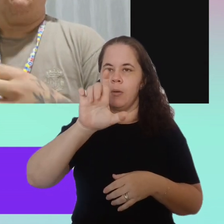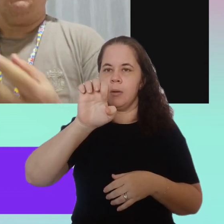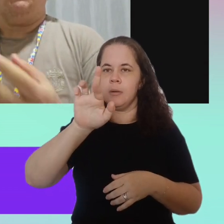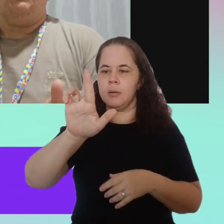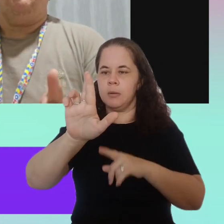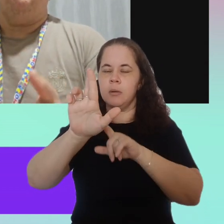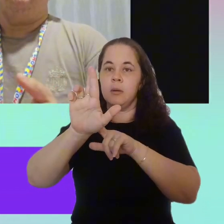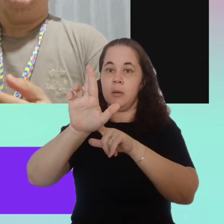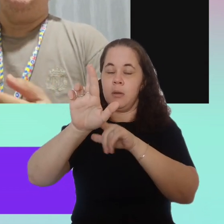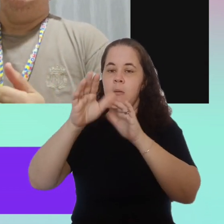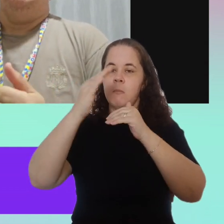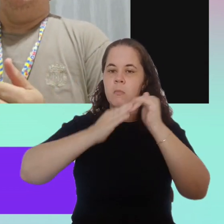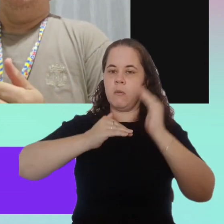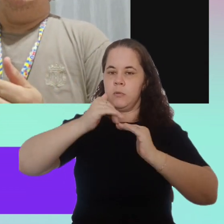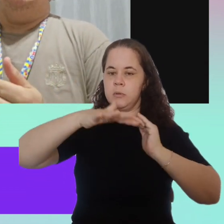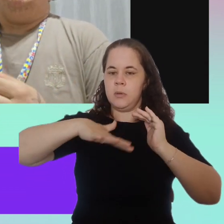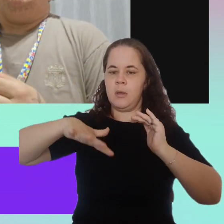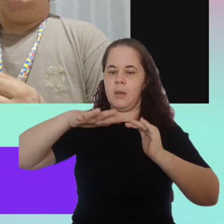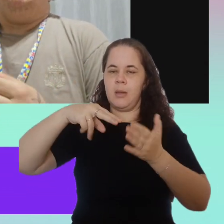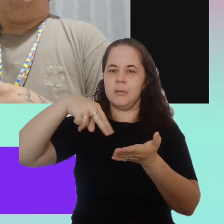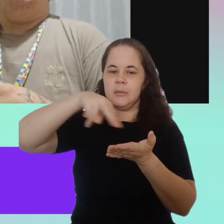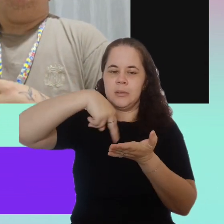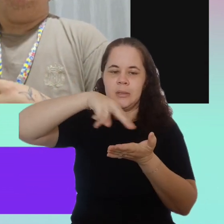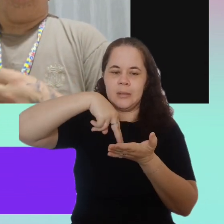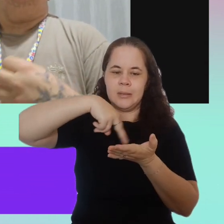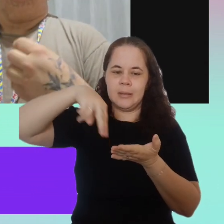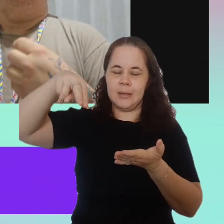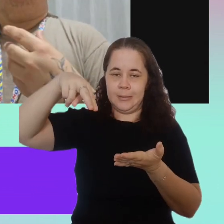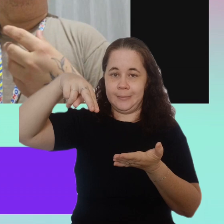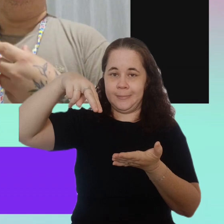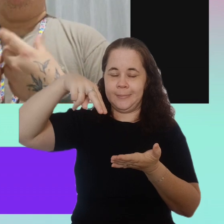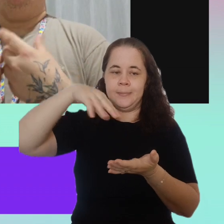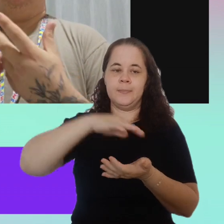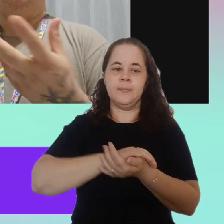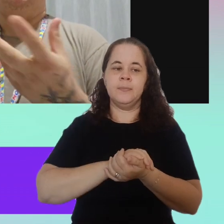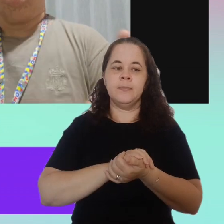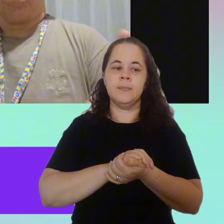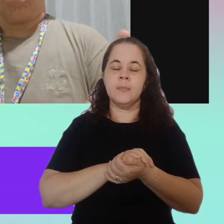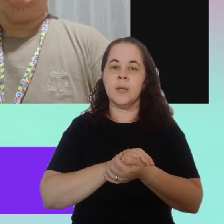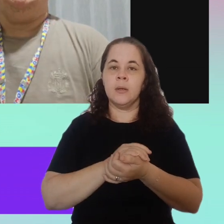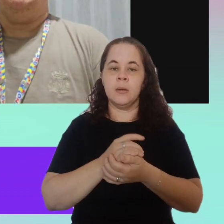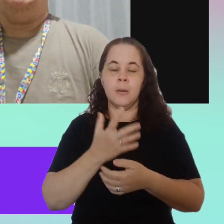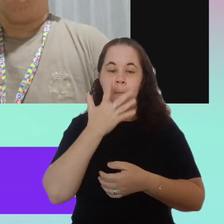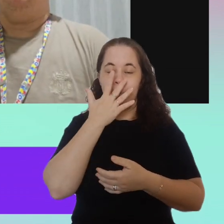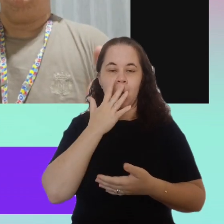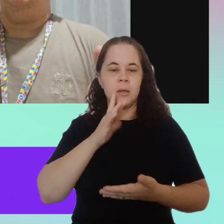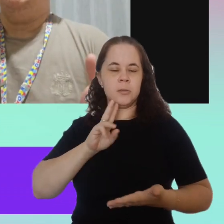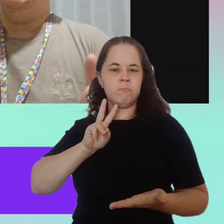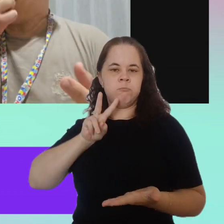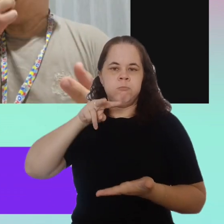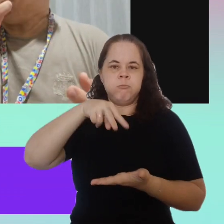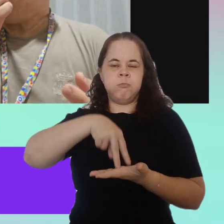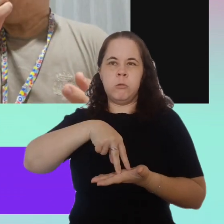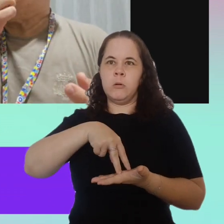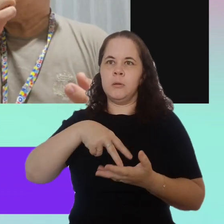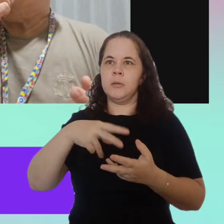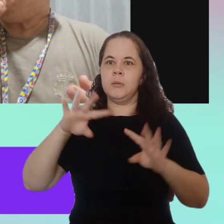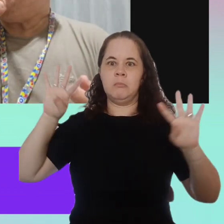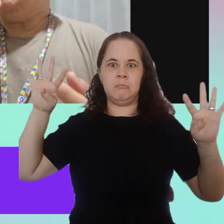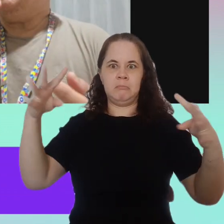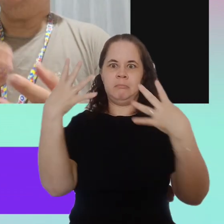que é um coreógrafo e é uma figura de uma presença inegável no setor da dança